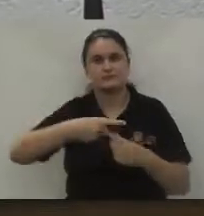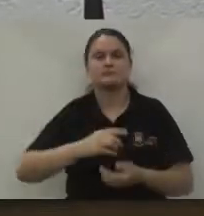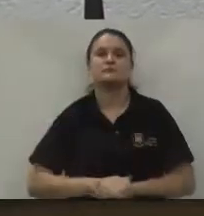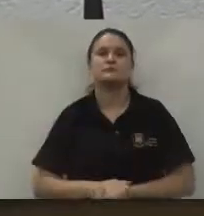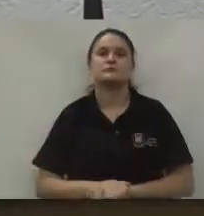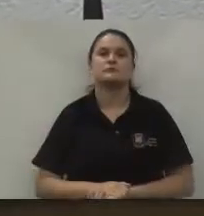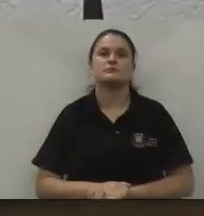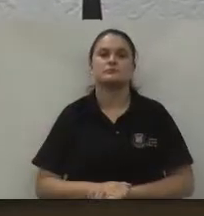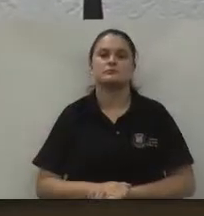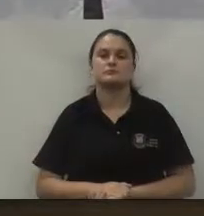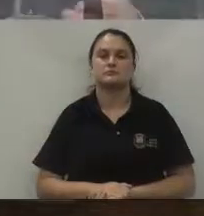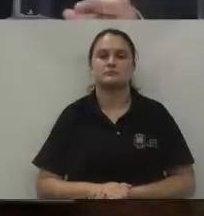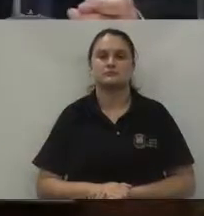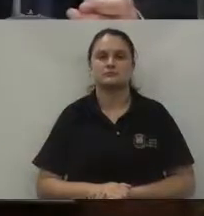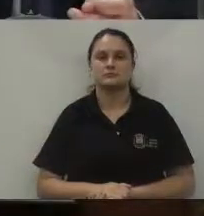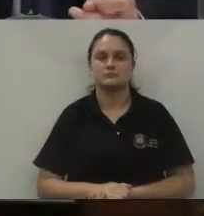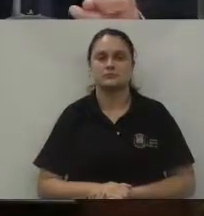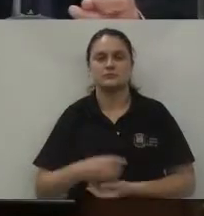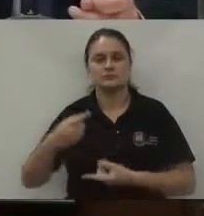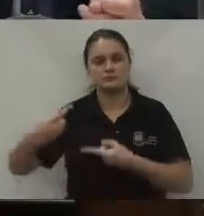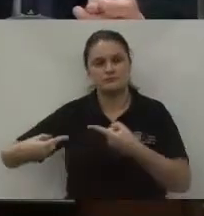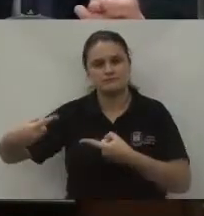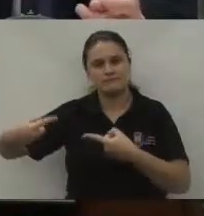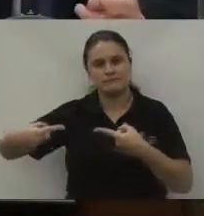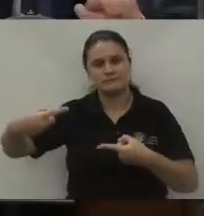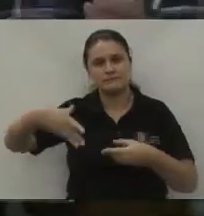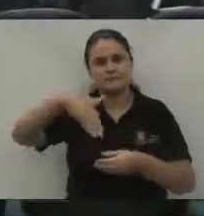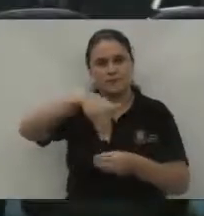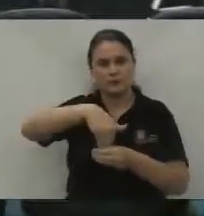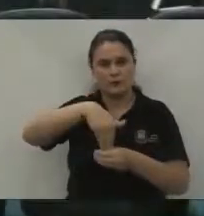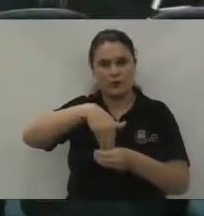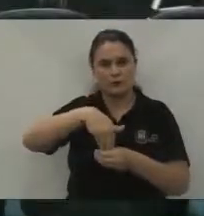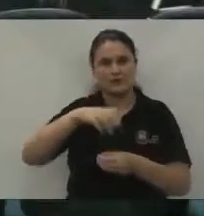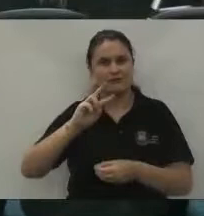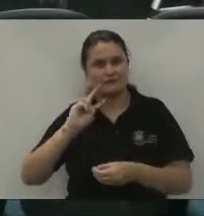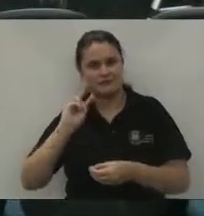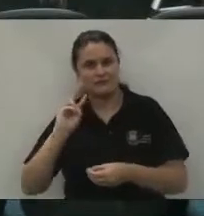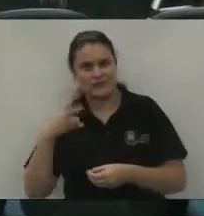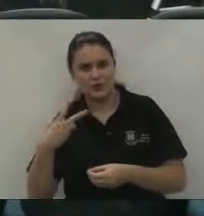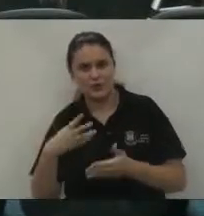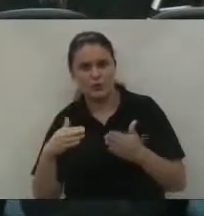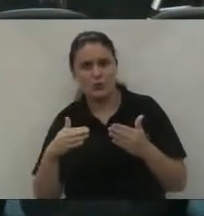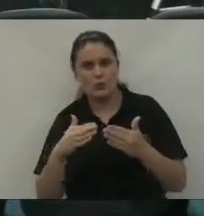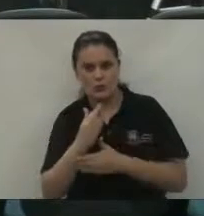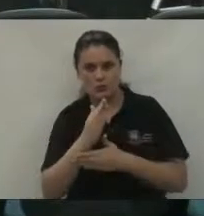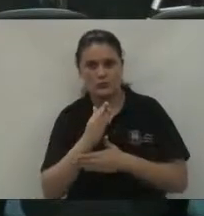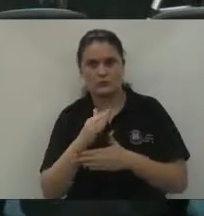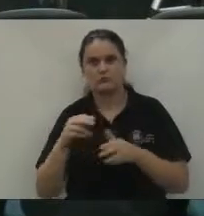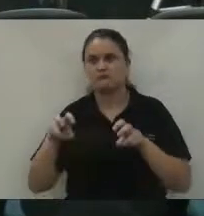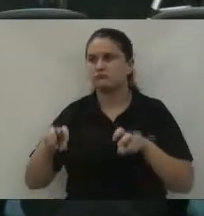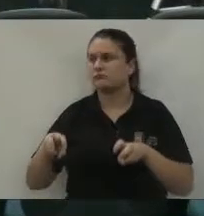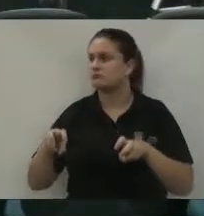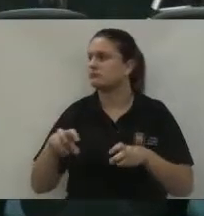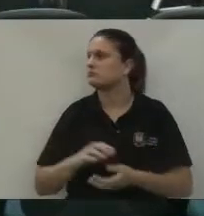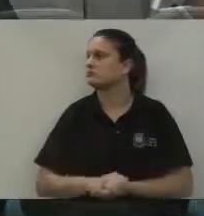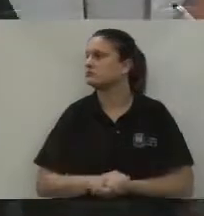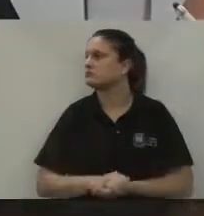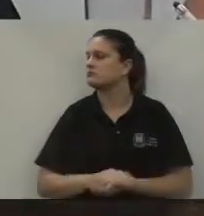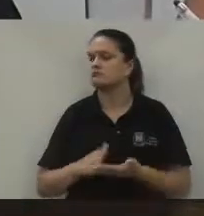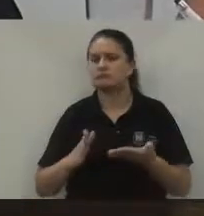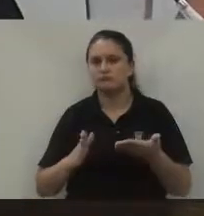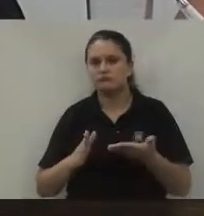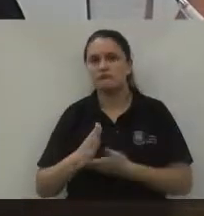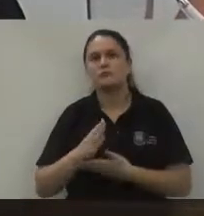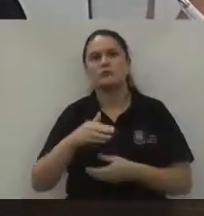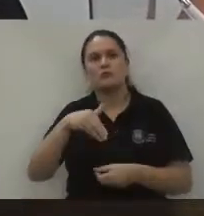superávit financeiro. Em discussão, em votação, senhores vereadores que aprovam, permaneçam como estão. Aprovado,